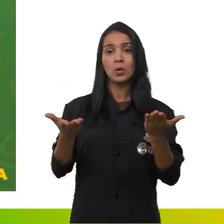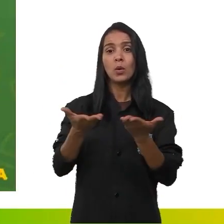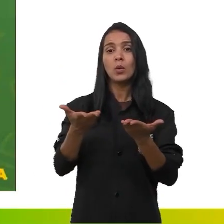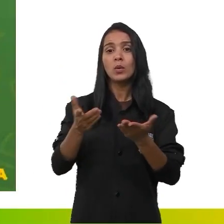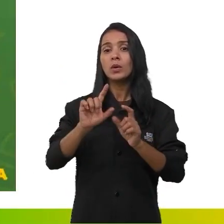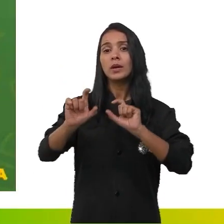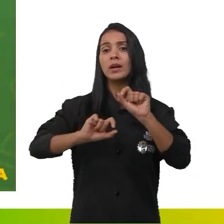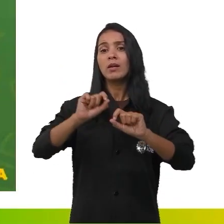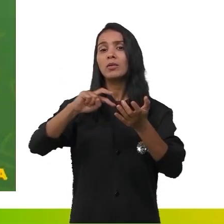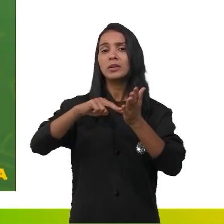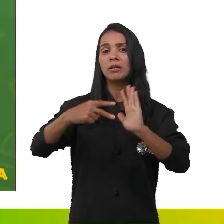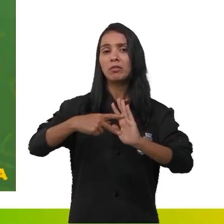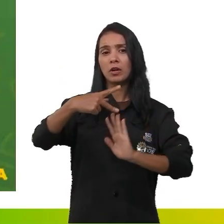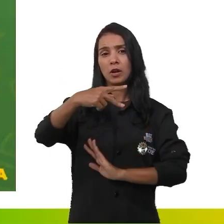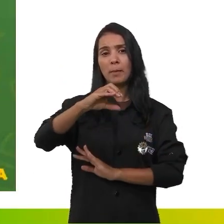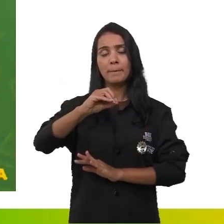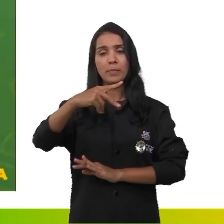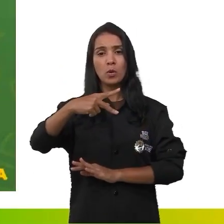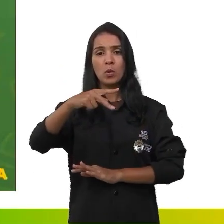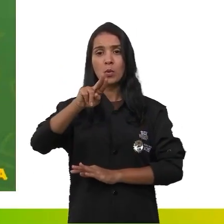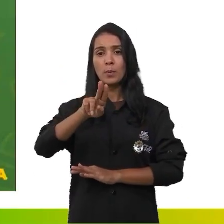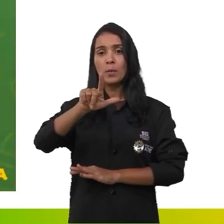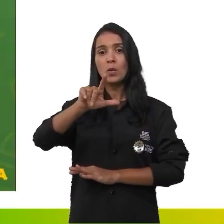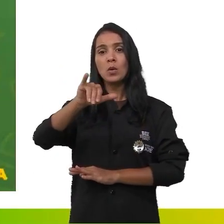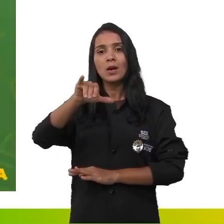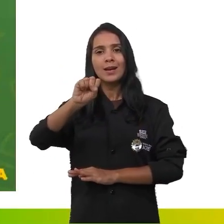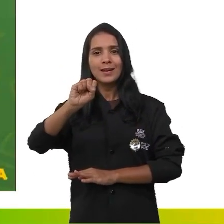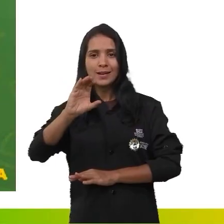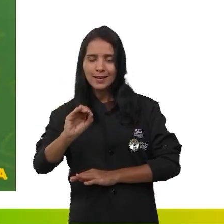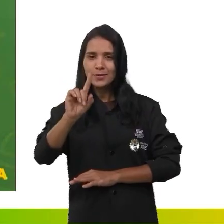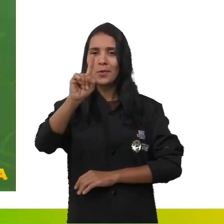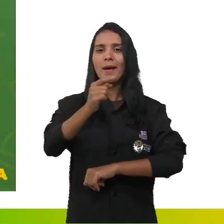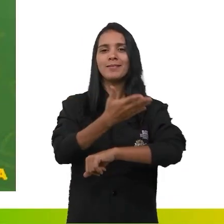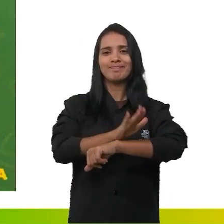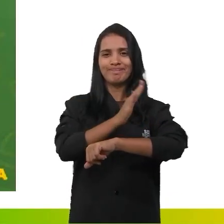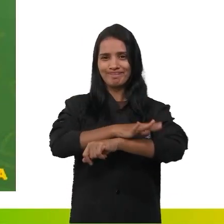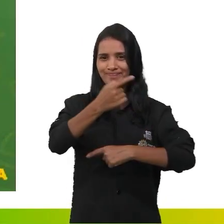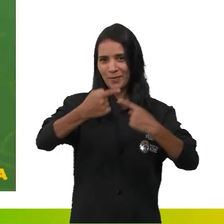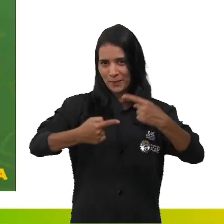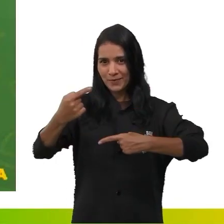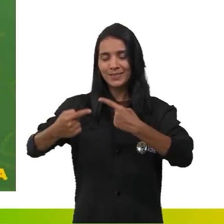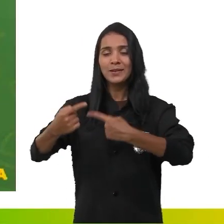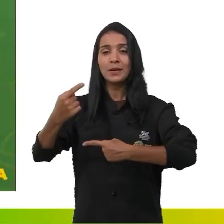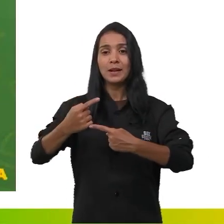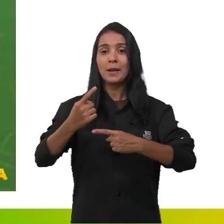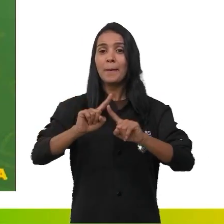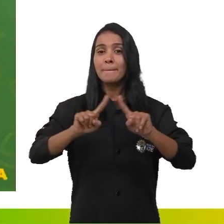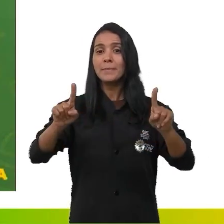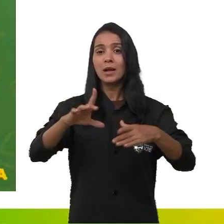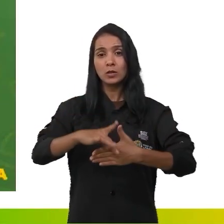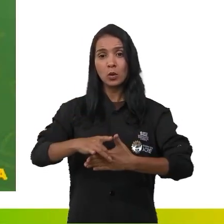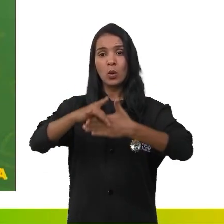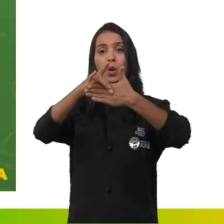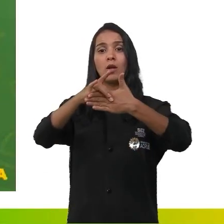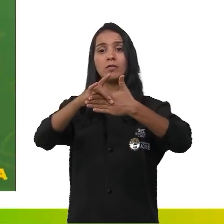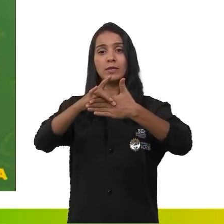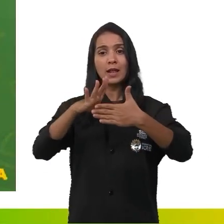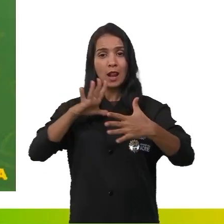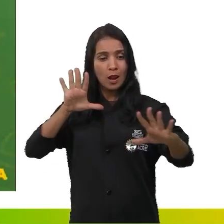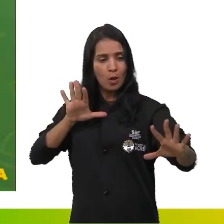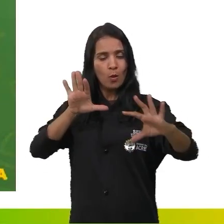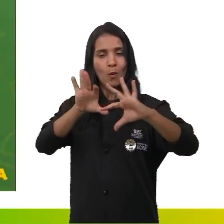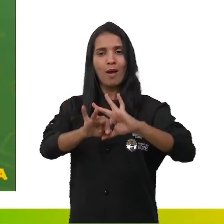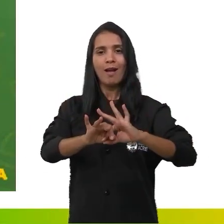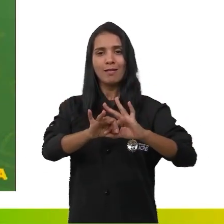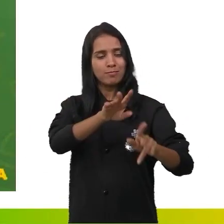populismo. Populismo trata-se de uma prática política na qual o governante cria uma relação direta com o